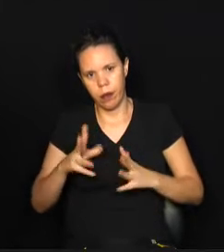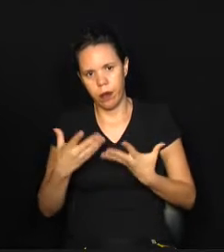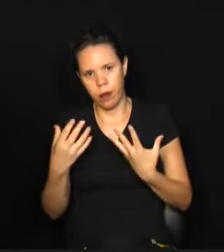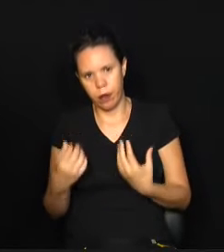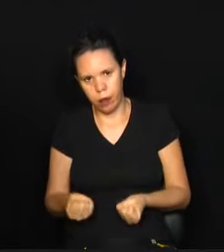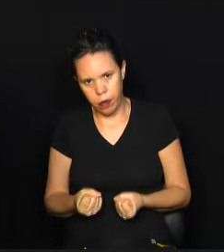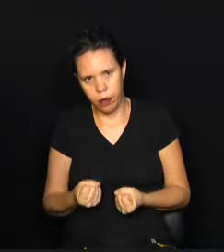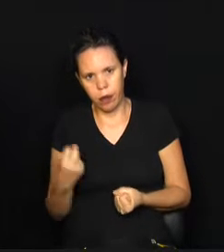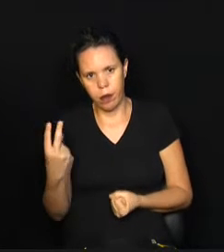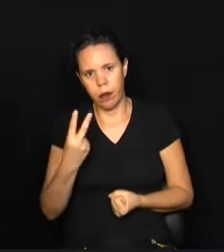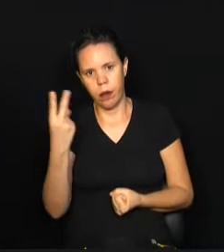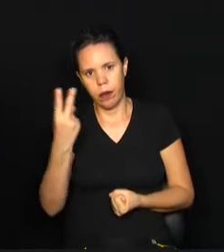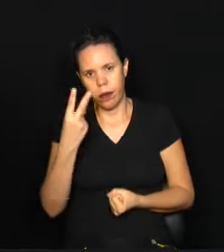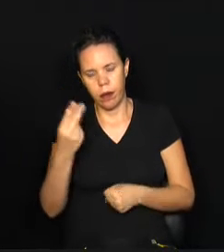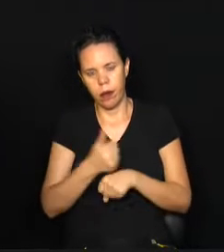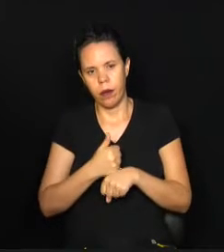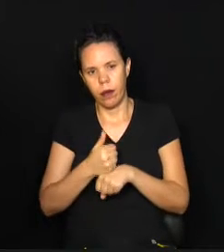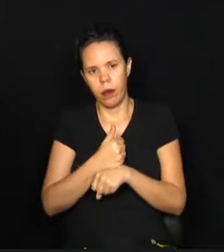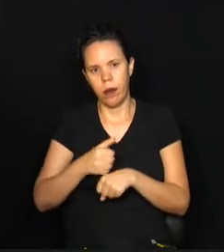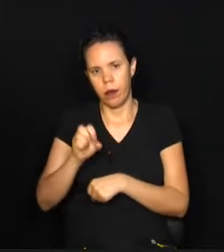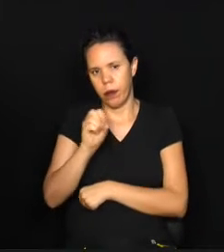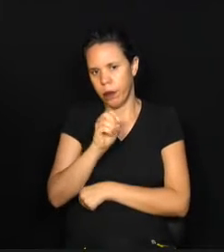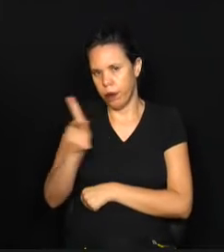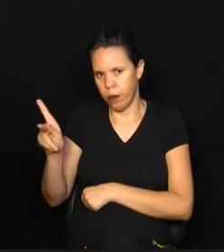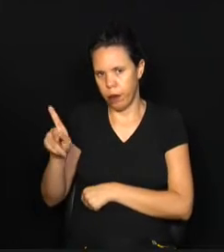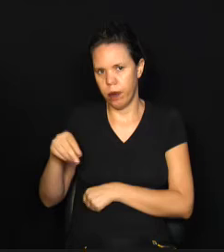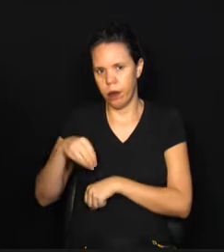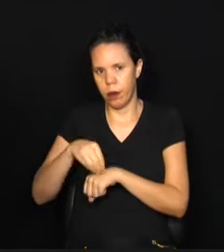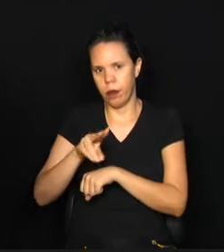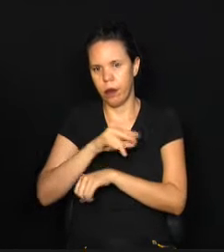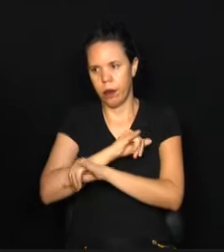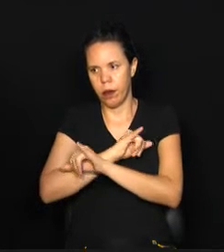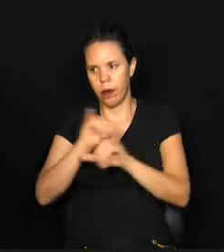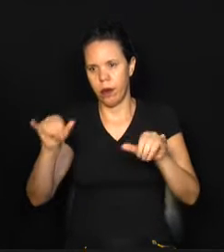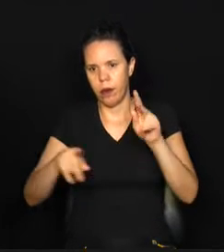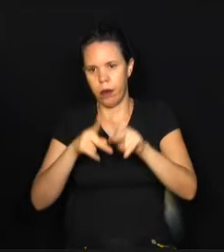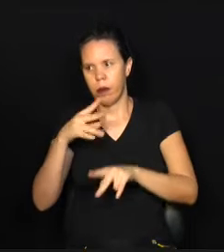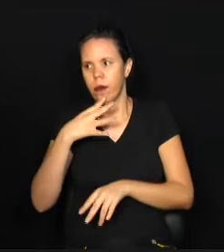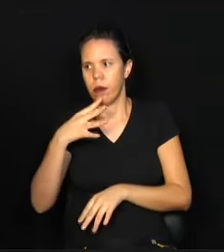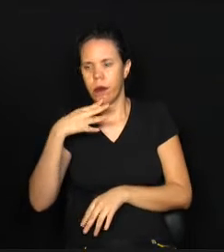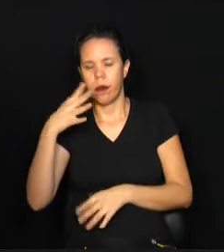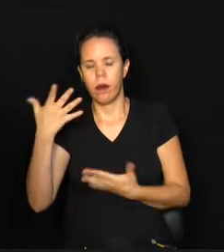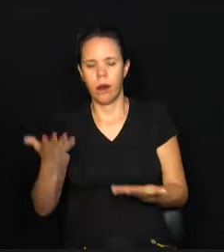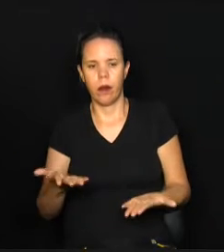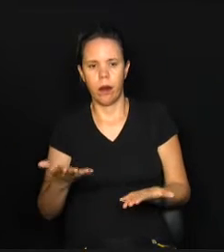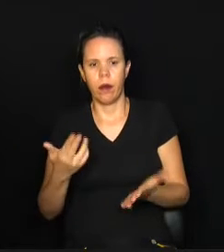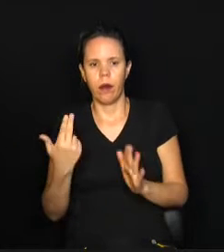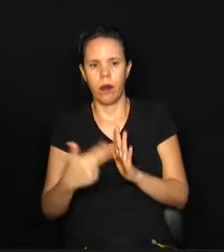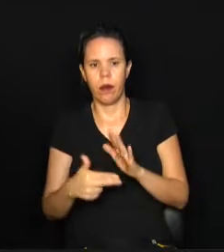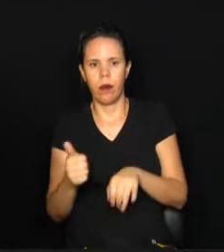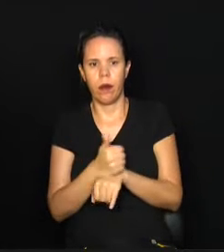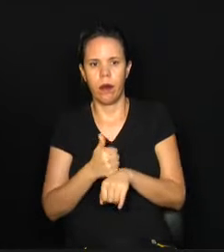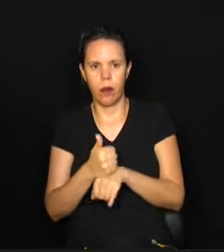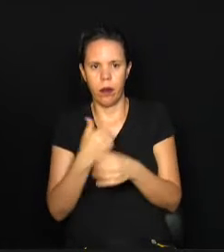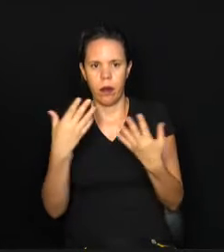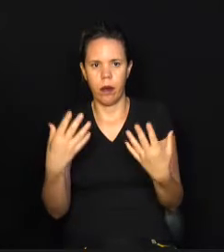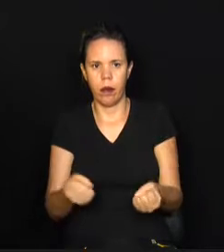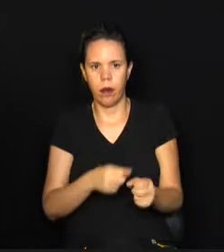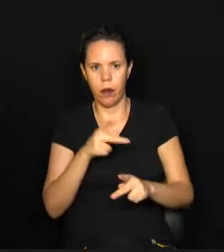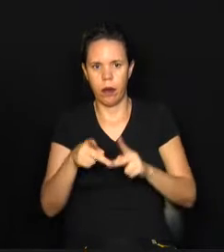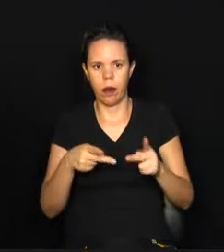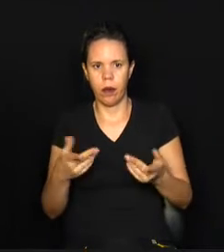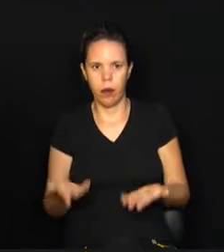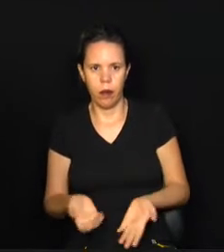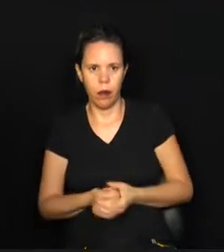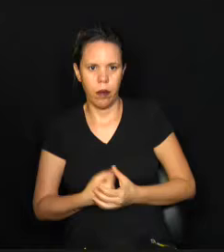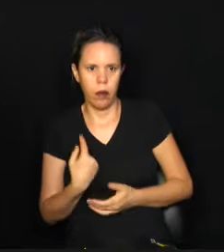reconhecimento da optometria, levando o nome cada vez mais forte para reconhecimento da população, né?